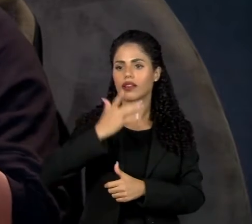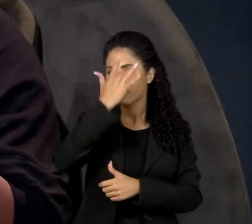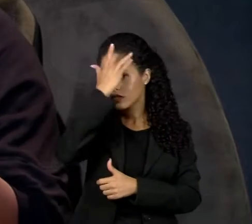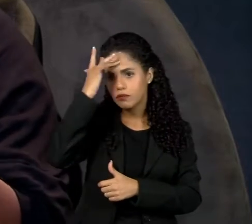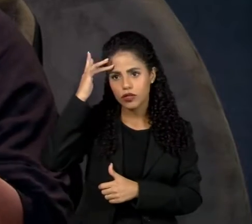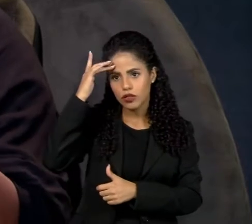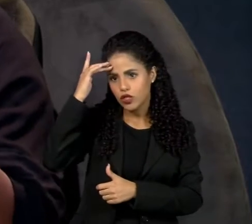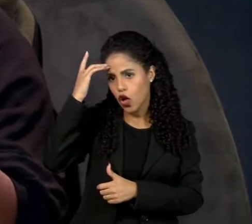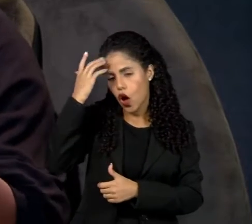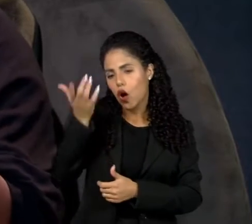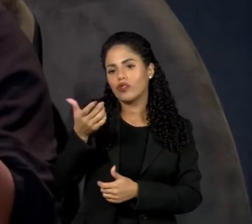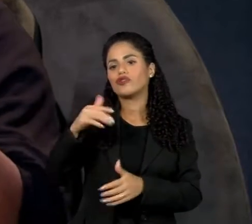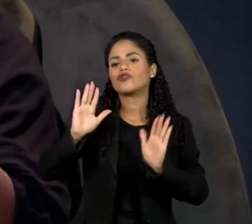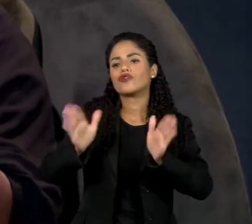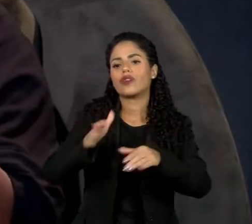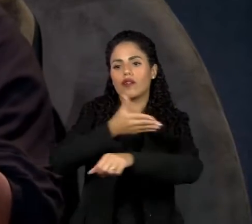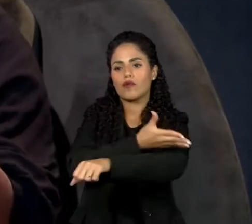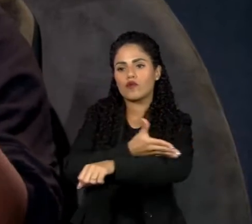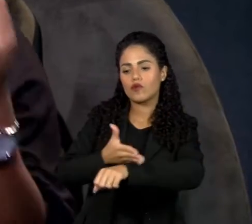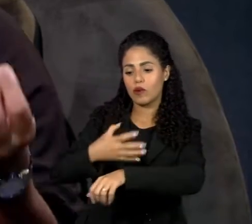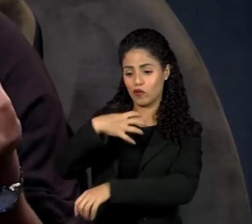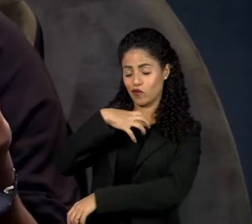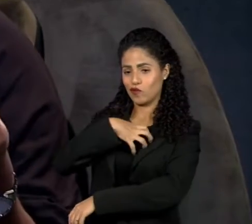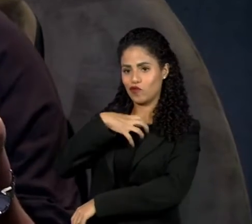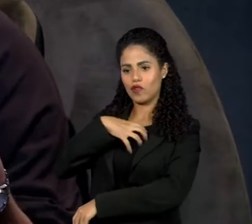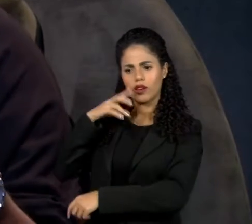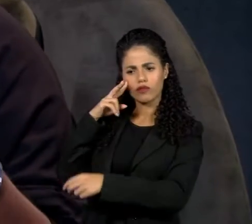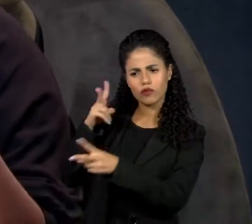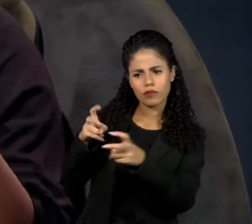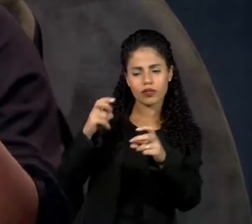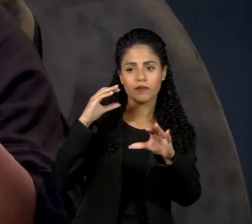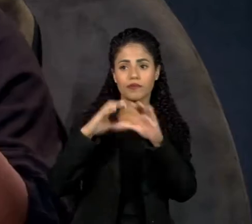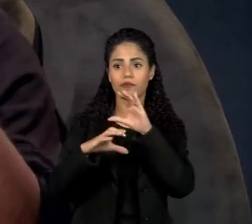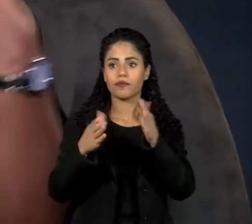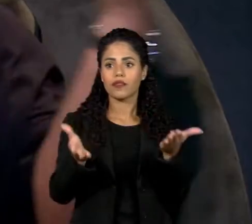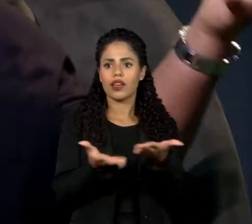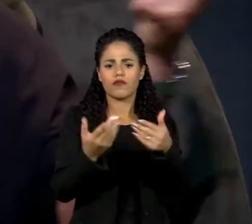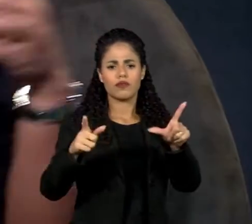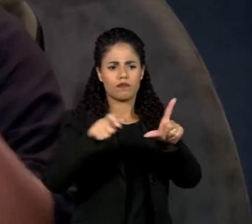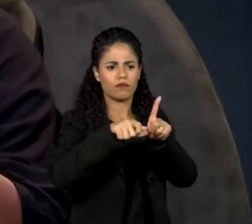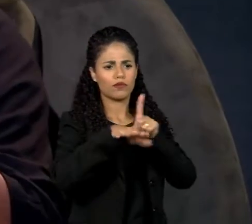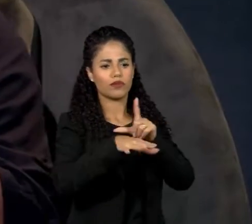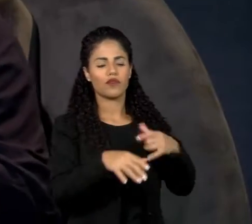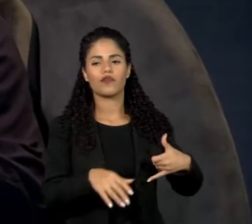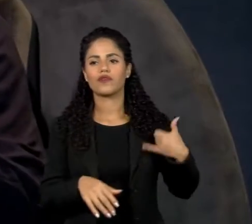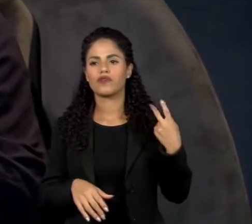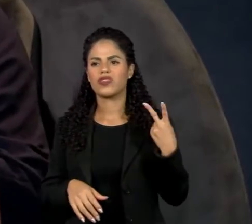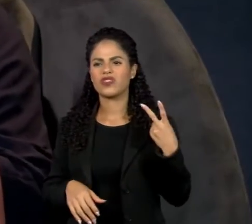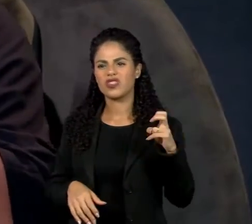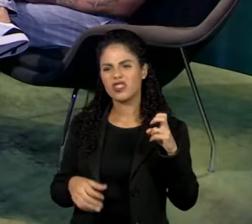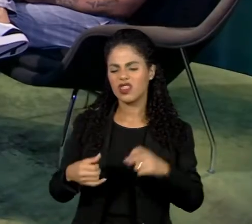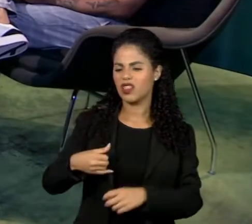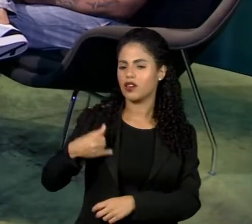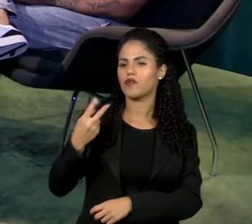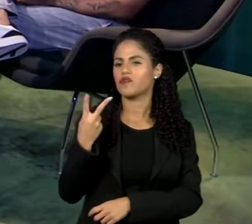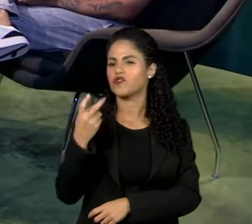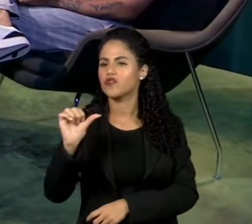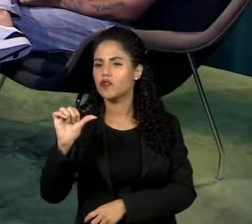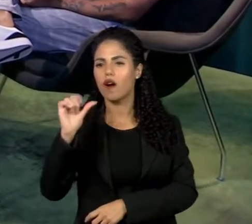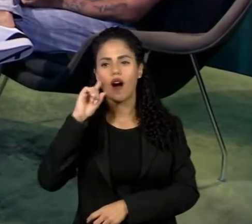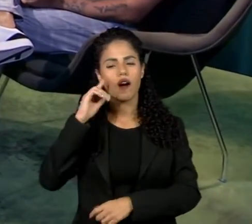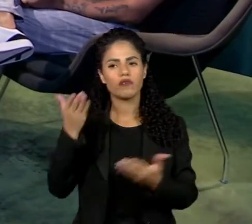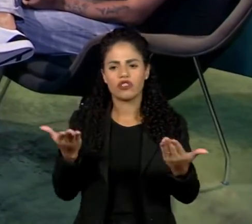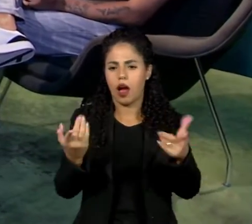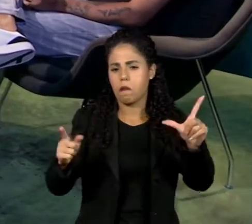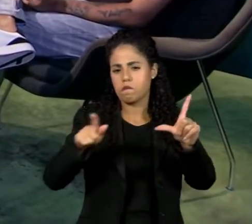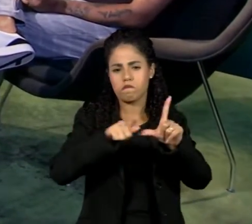pessoas estavam acostumadas com um jeito de ver a comunicação. E aí quando você vê uma pessoa de 25, de 29,